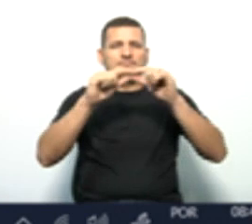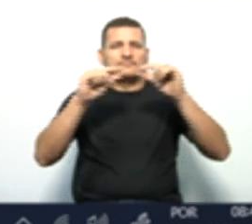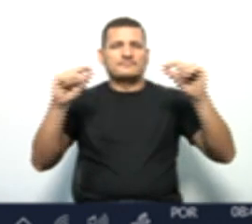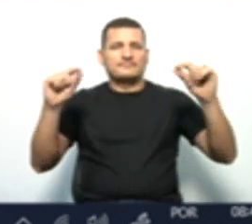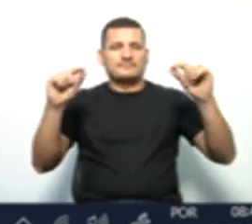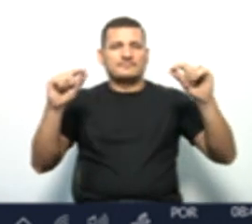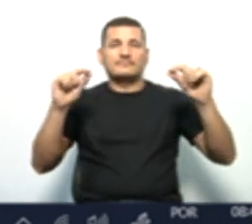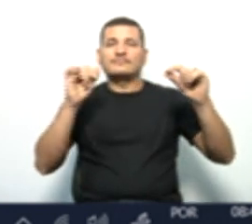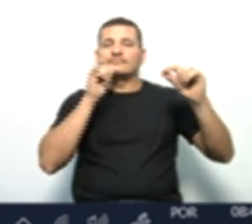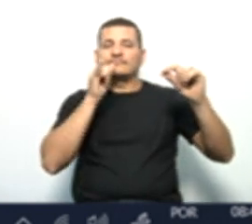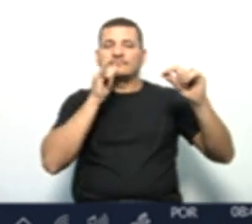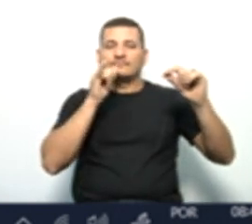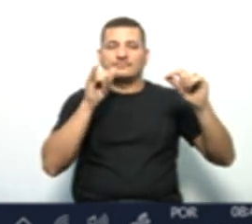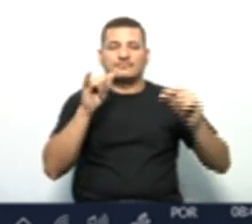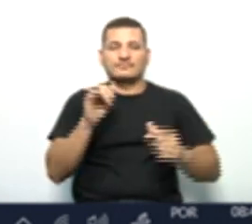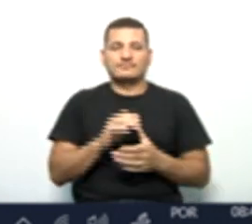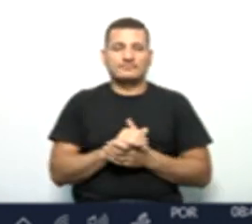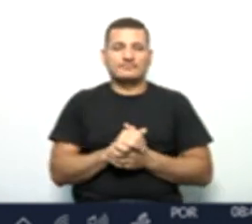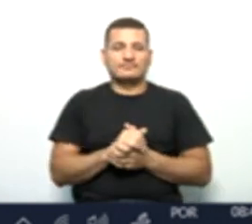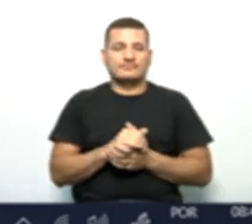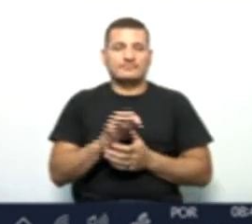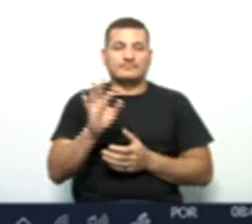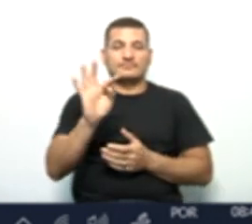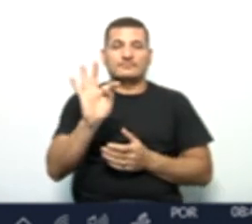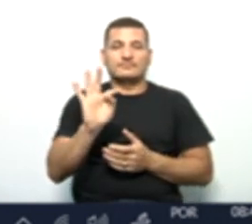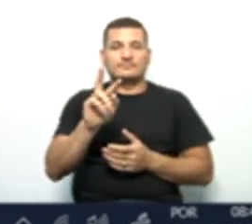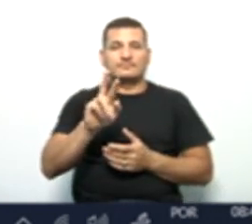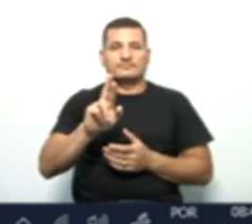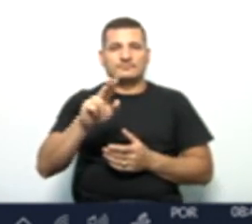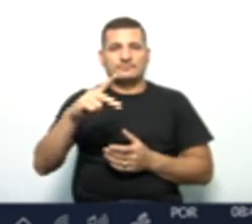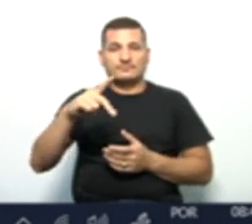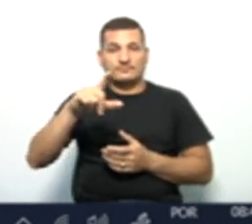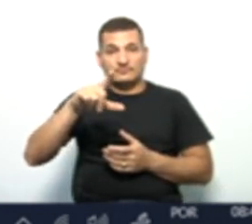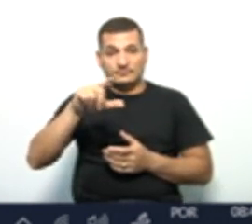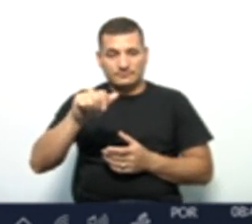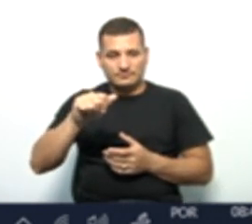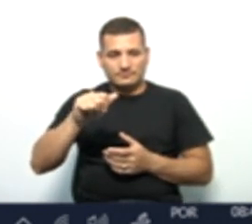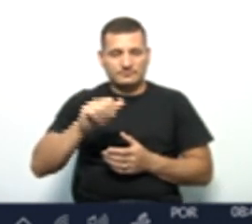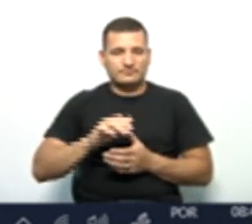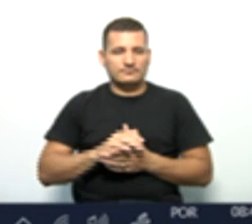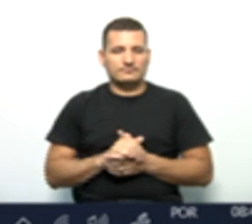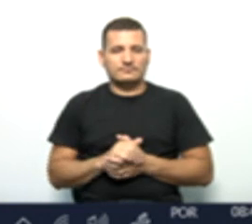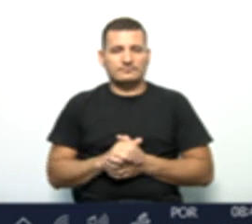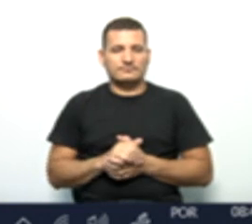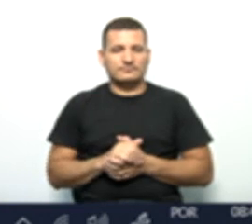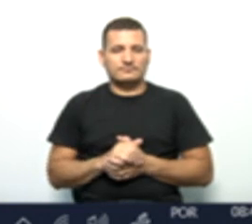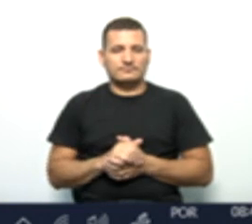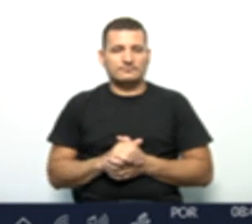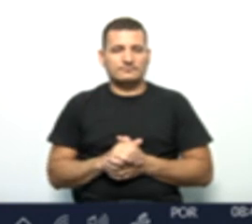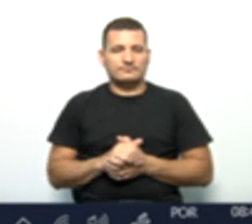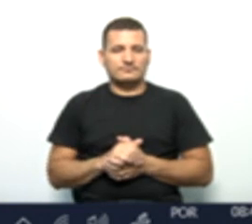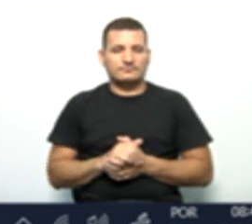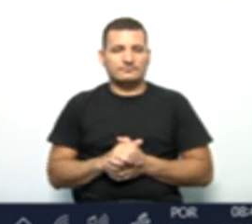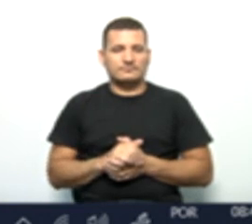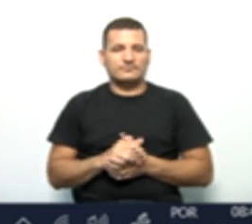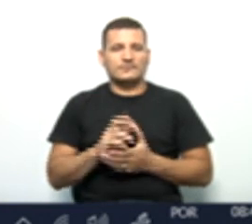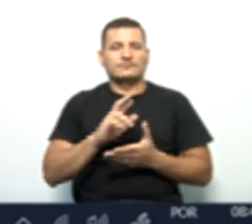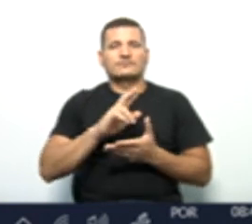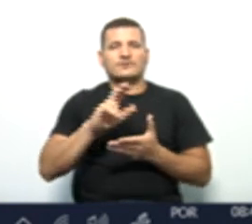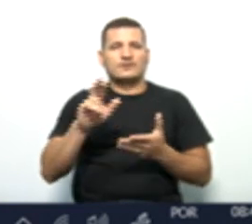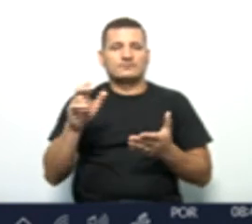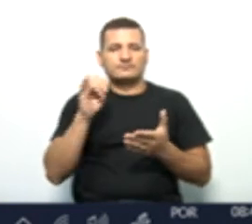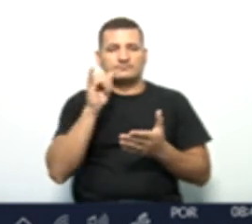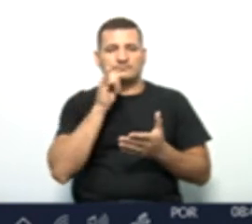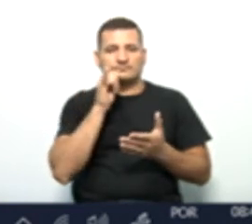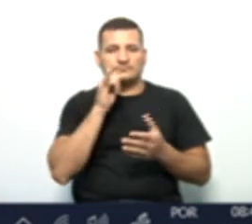de tupla. Tá vendo aqui, ó? Aqui é um exemplo de tupla. Tá vendo? Aqui, ó. Vários exemplos de tupla,